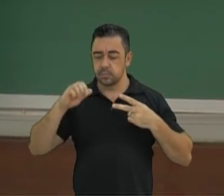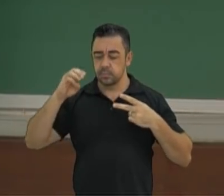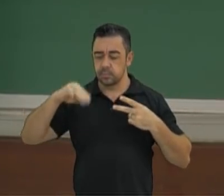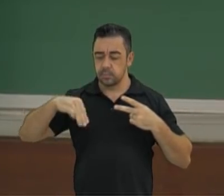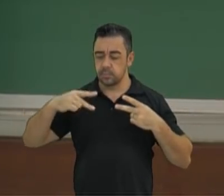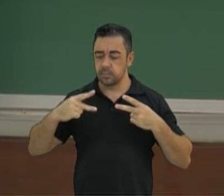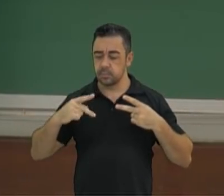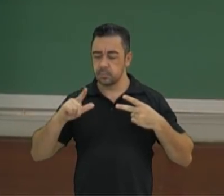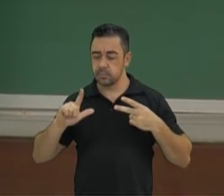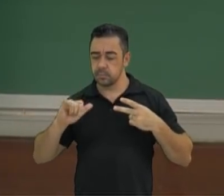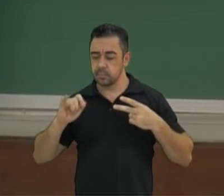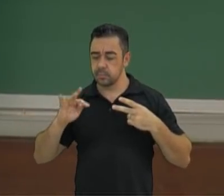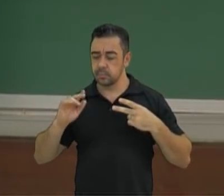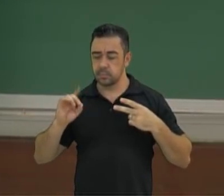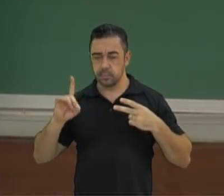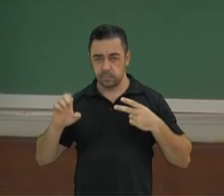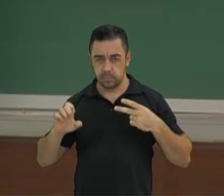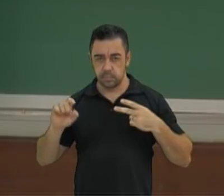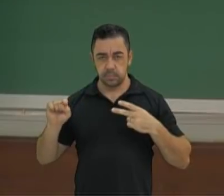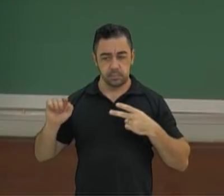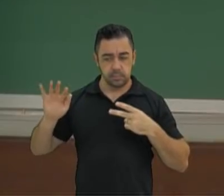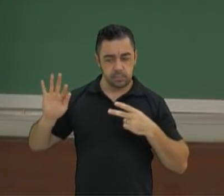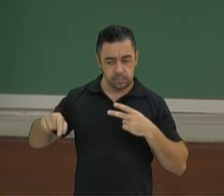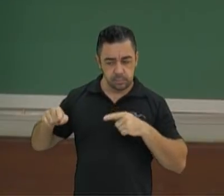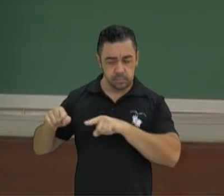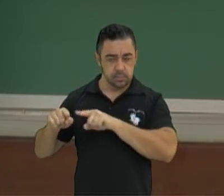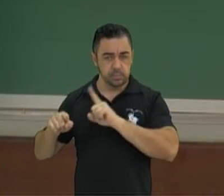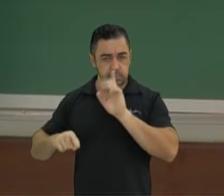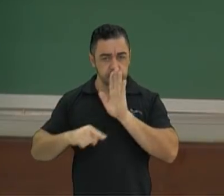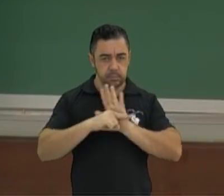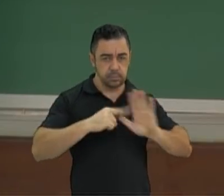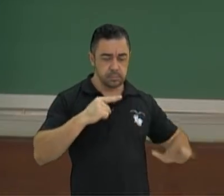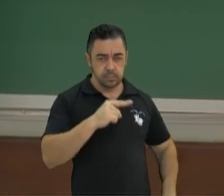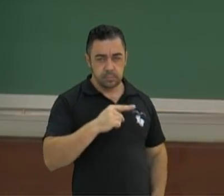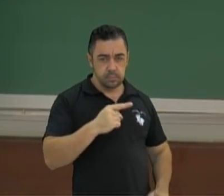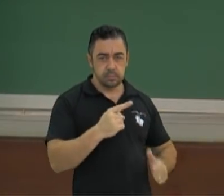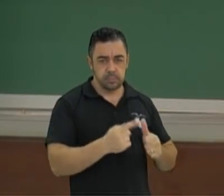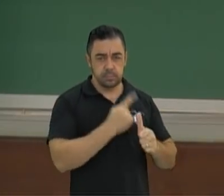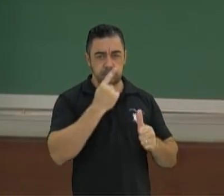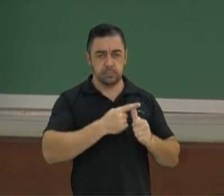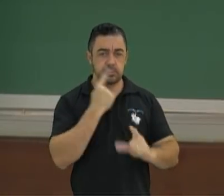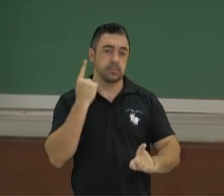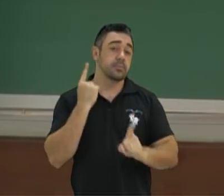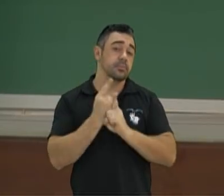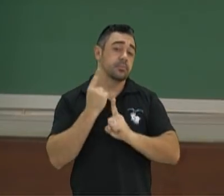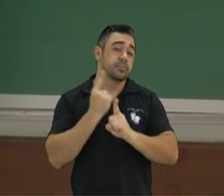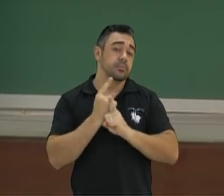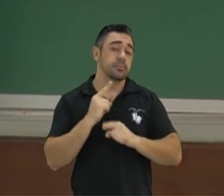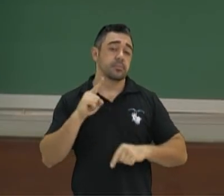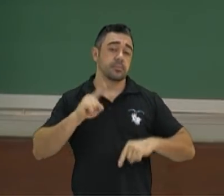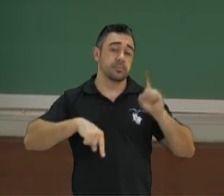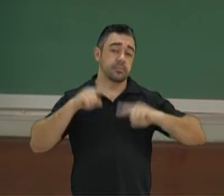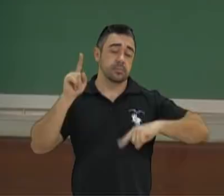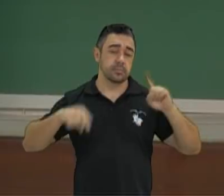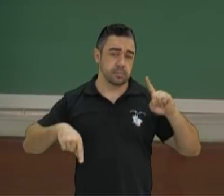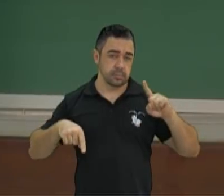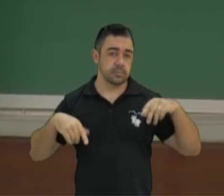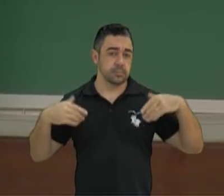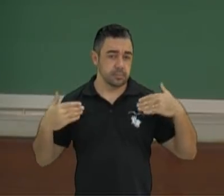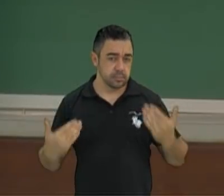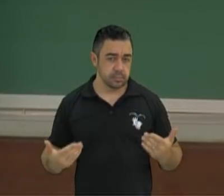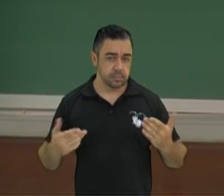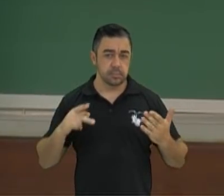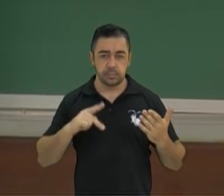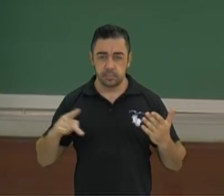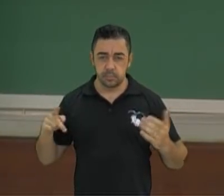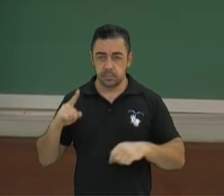gente vai ter que pegar a temperatura final menos a temperatura inicial e descobrir essa variação. Então, a